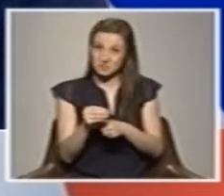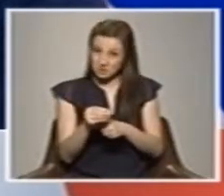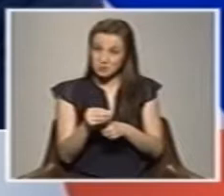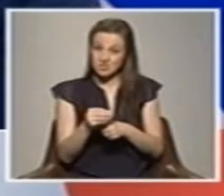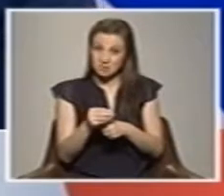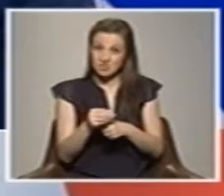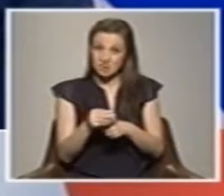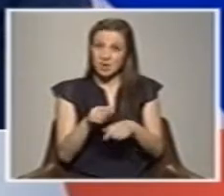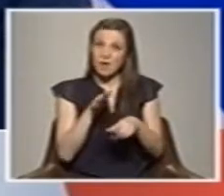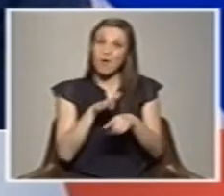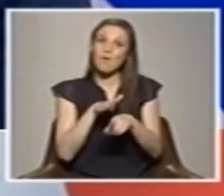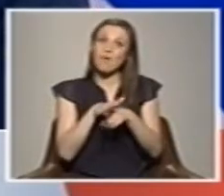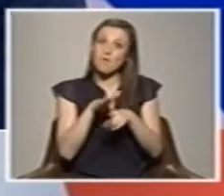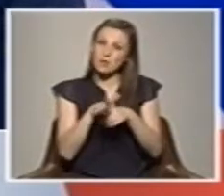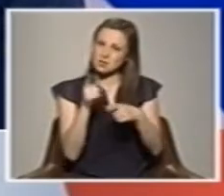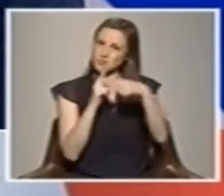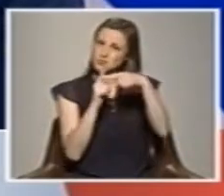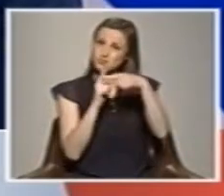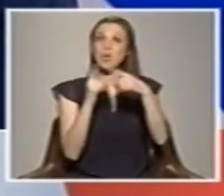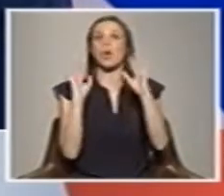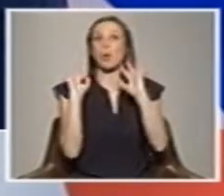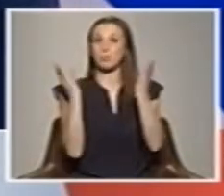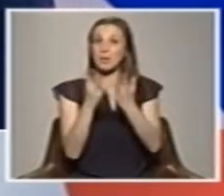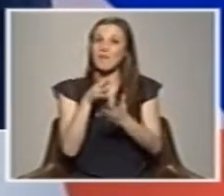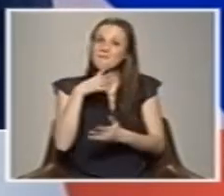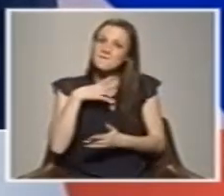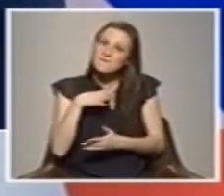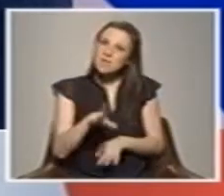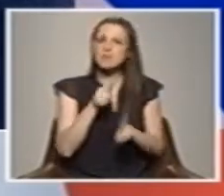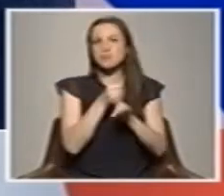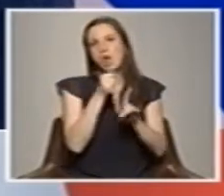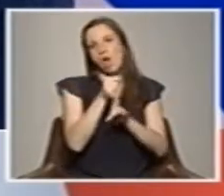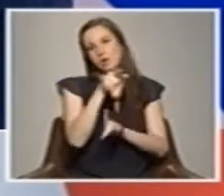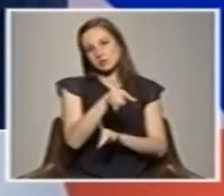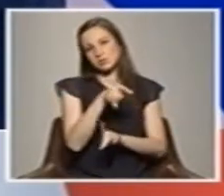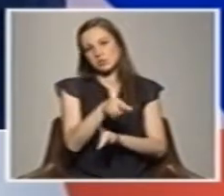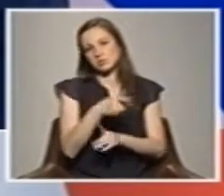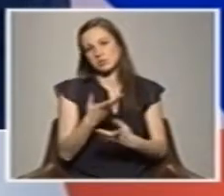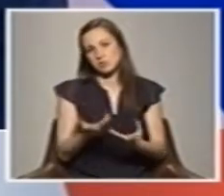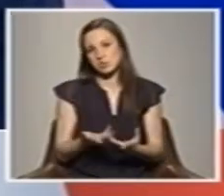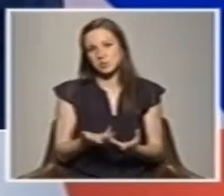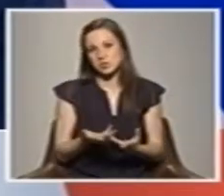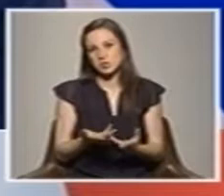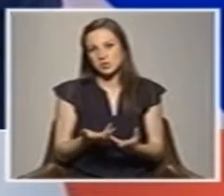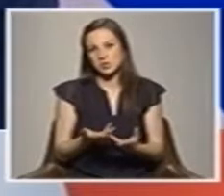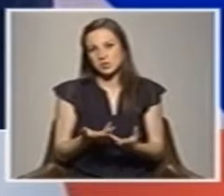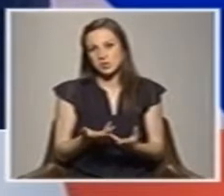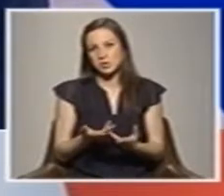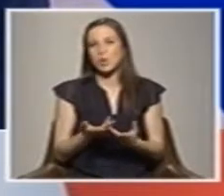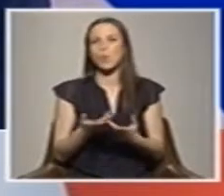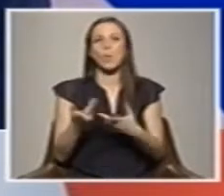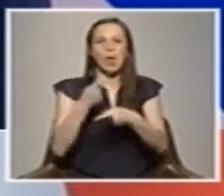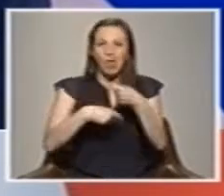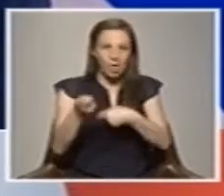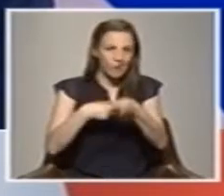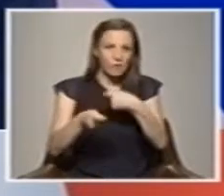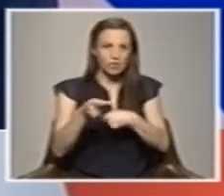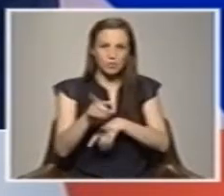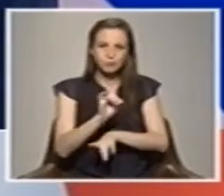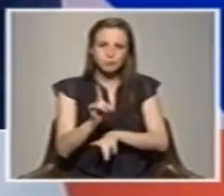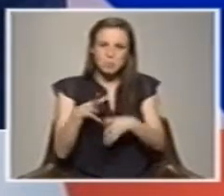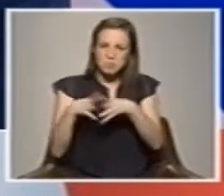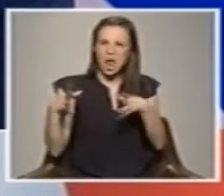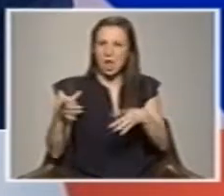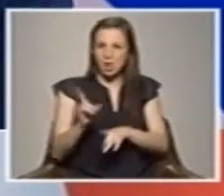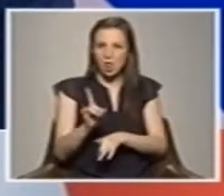no ambiente e, portanto, nós queremos combater isso. E queremos combater, não é combater nem a grande distribuição, nem nada disso, é, digamos,